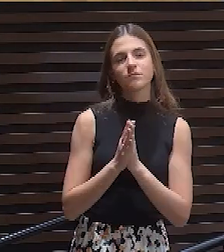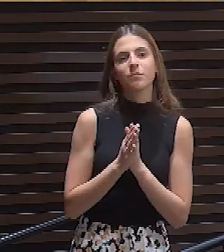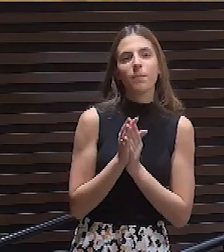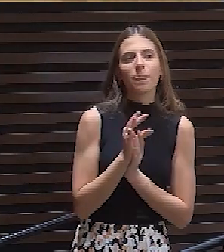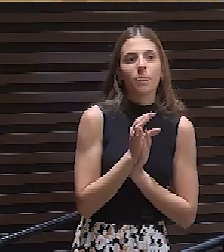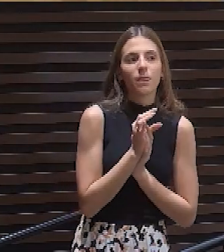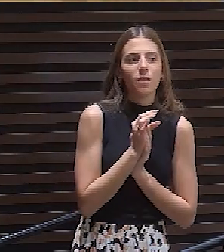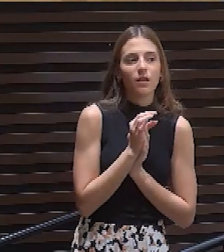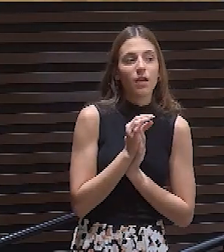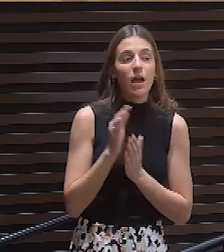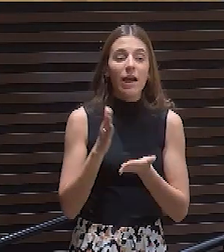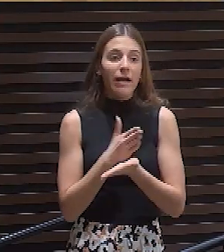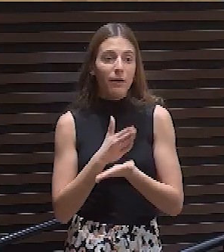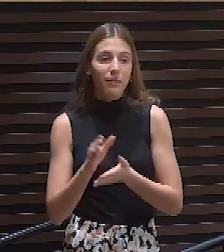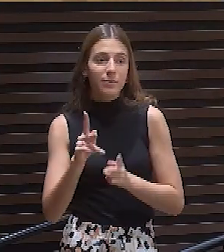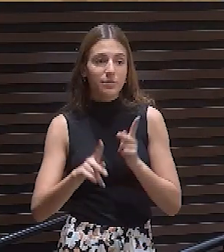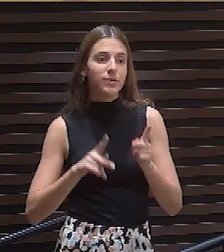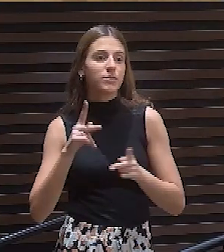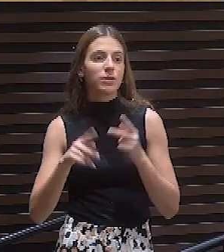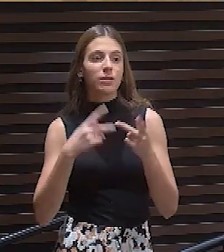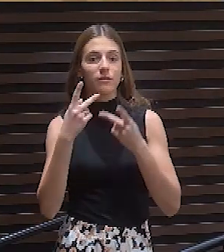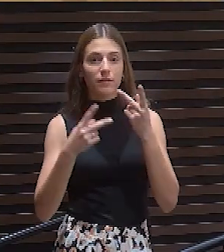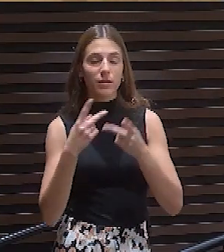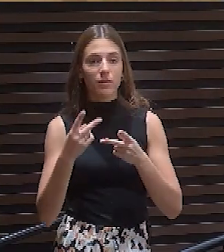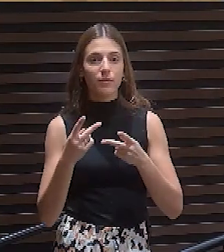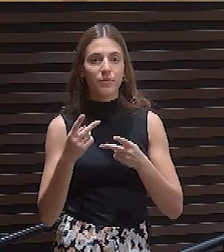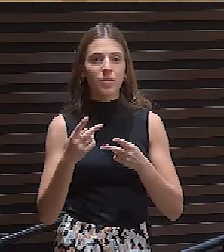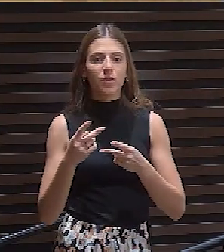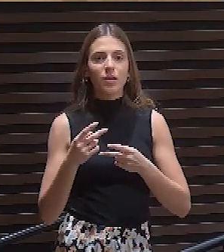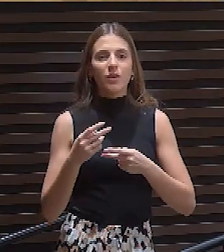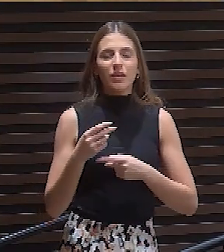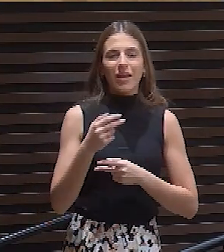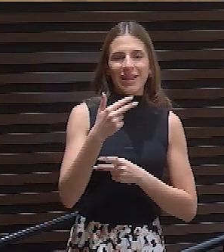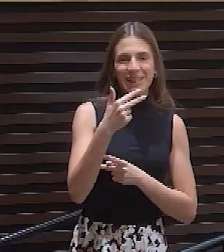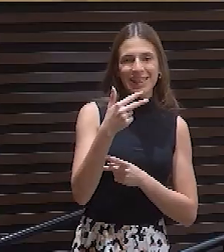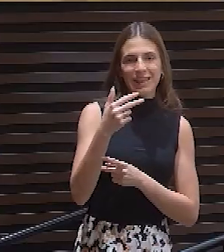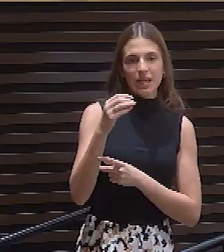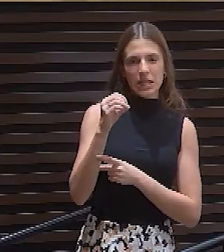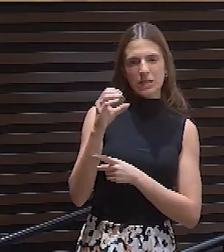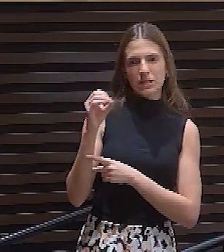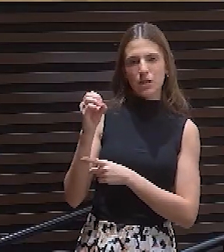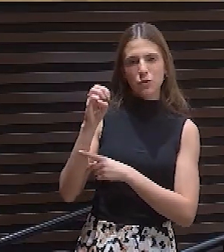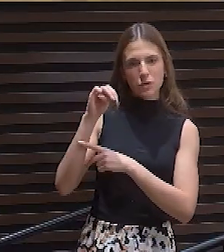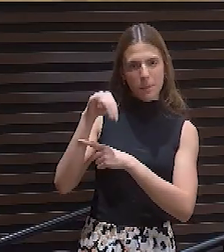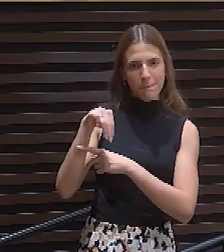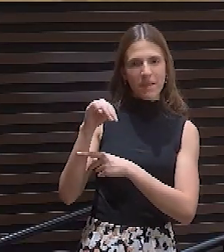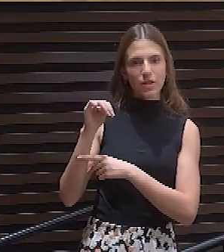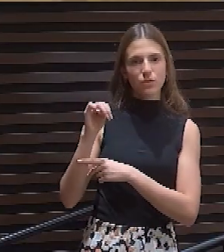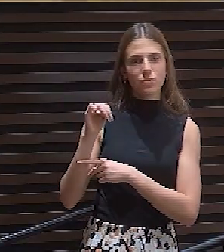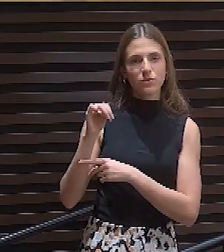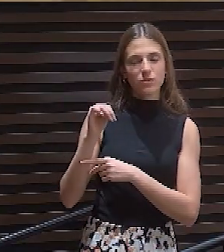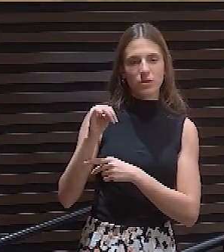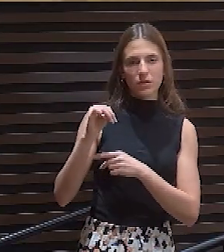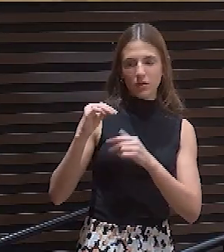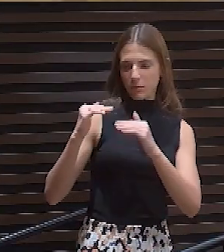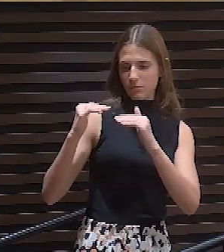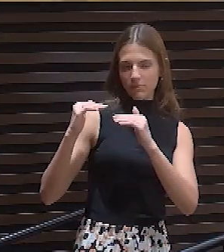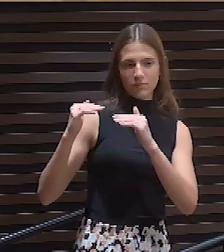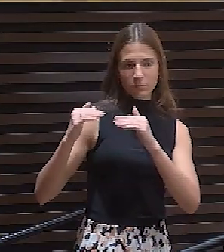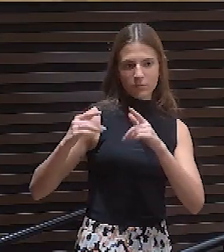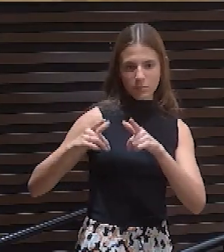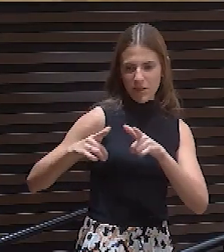Alguns entendem que ele podia estar a 300 metros de largura, a outros